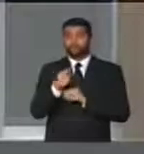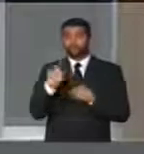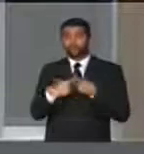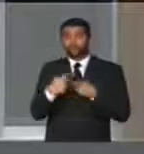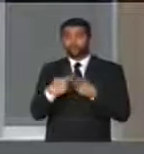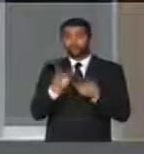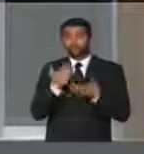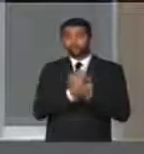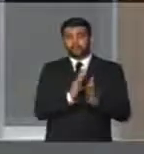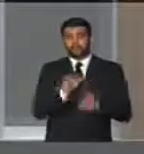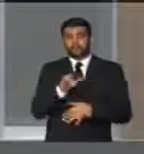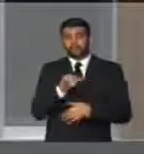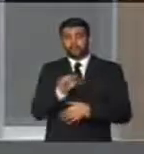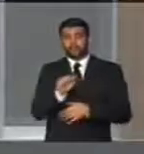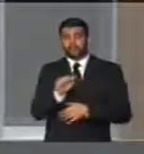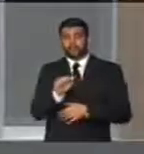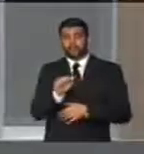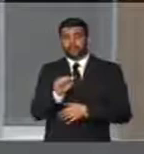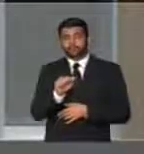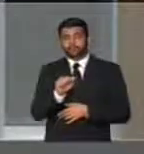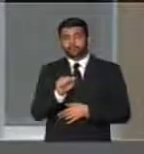que quebrou a barragem?